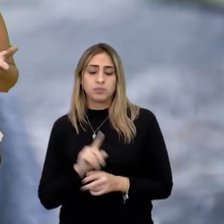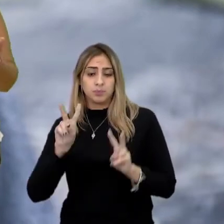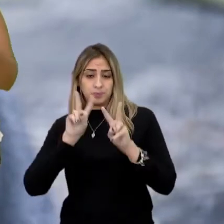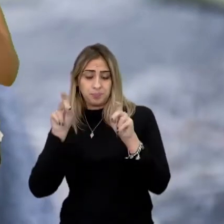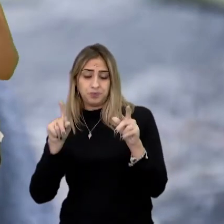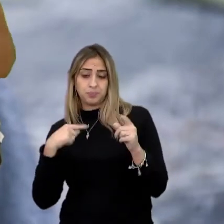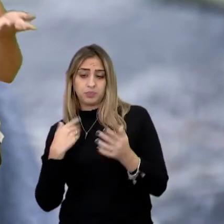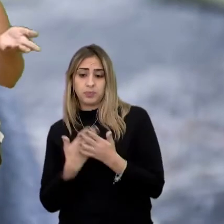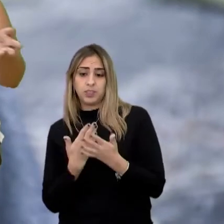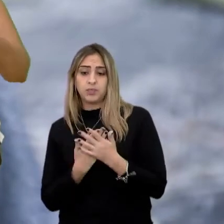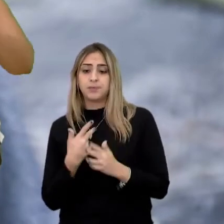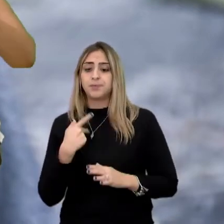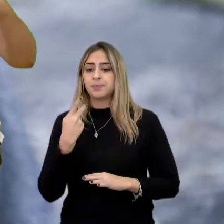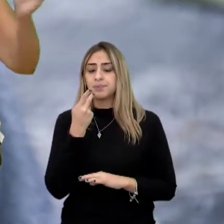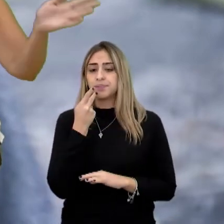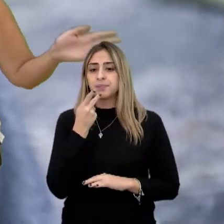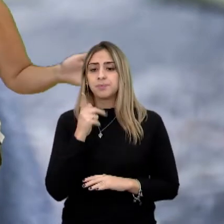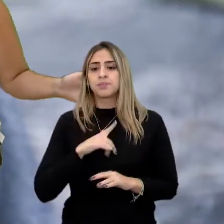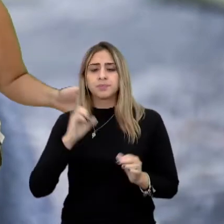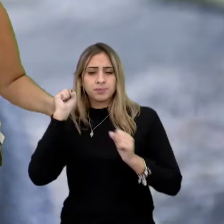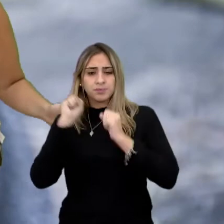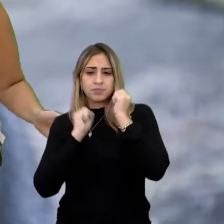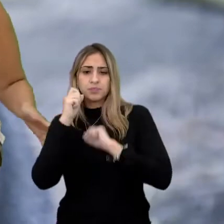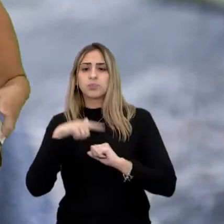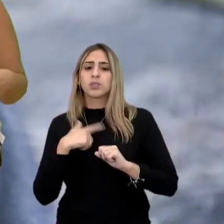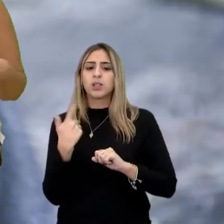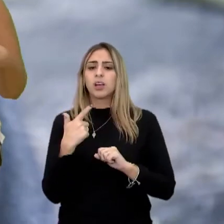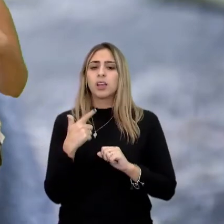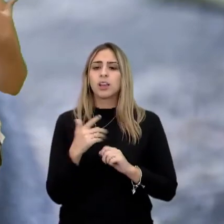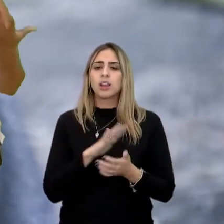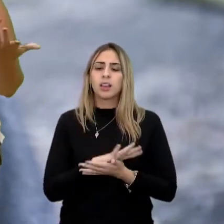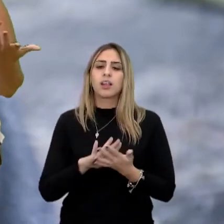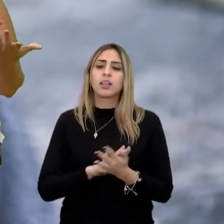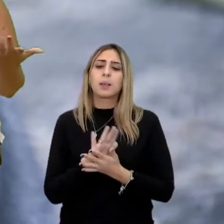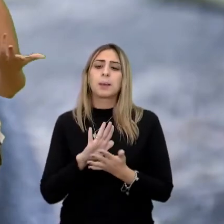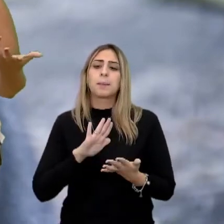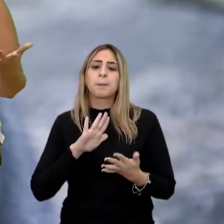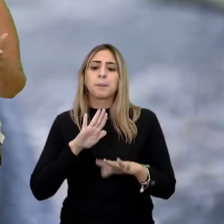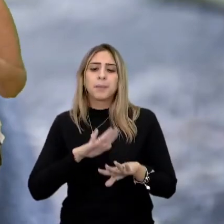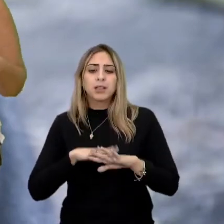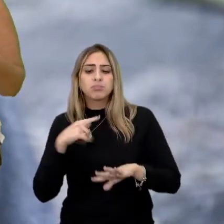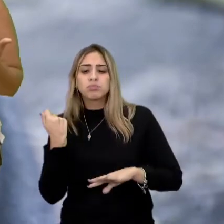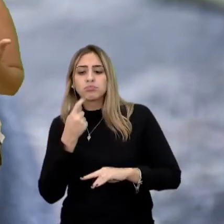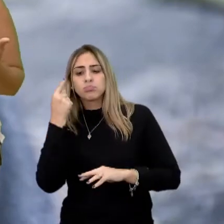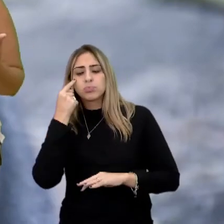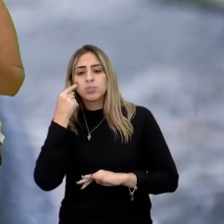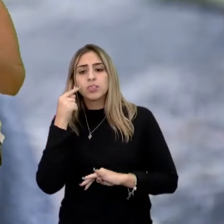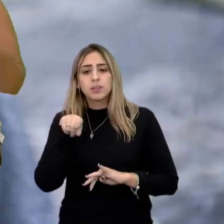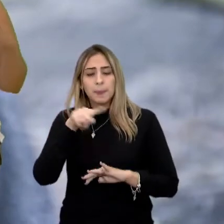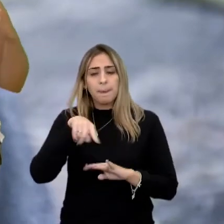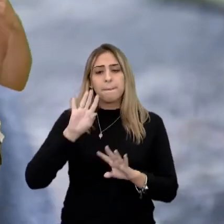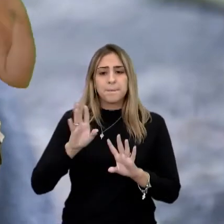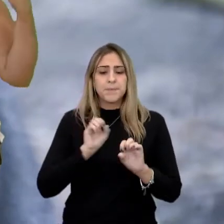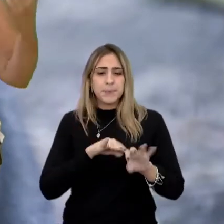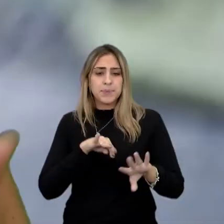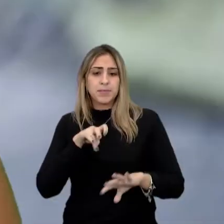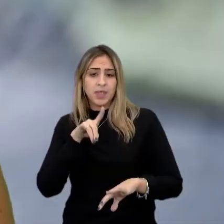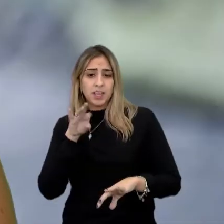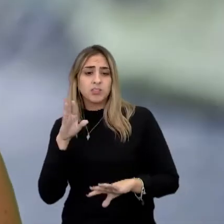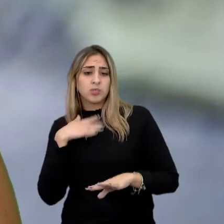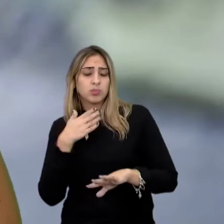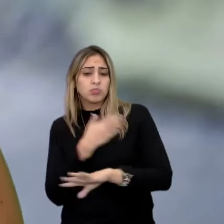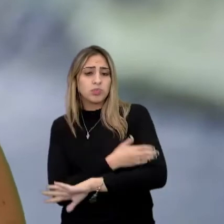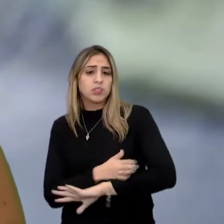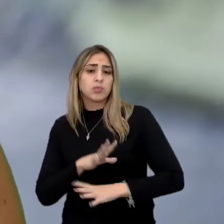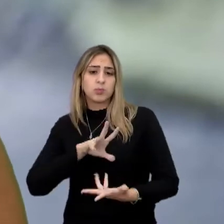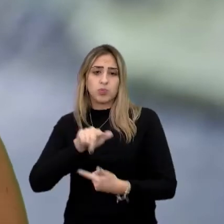escola, o aluno vai falar, mas eu não tenho empresa, não tenho produto, eu não tenho nada. Mas tem que lembrar que vocês já estão no ensino médio e já vão começar a entrar no